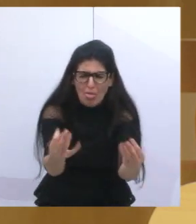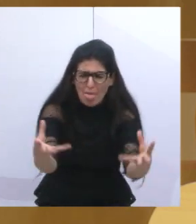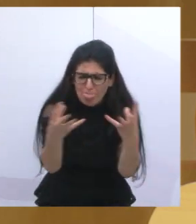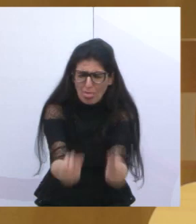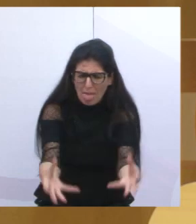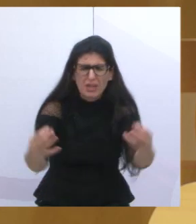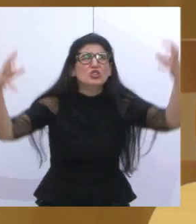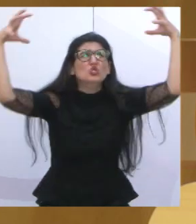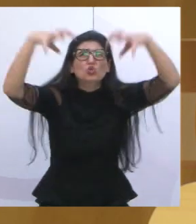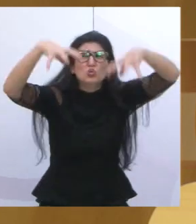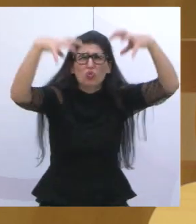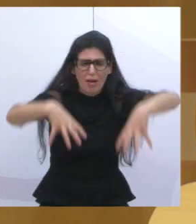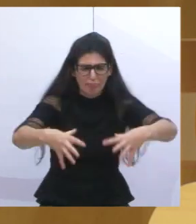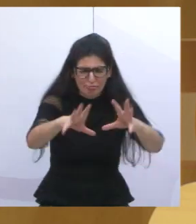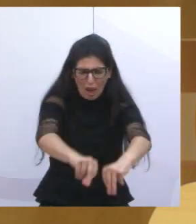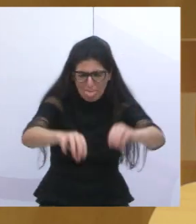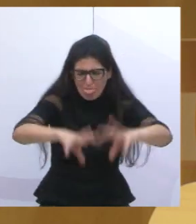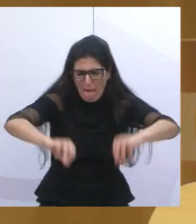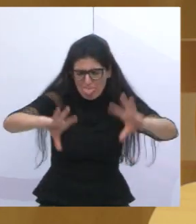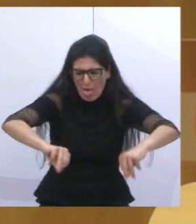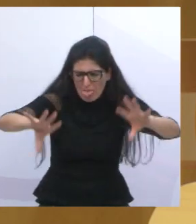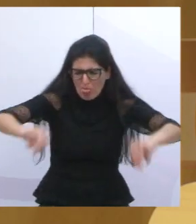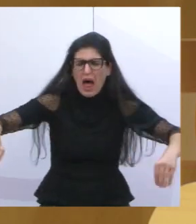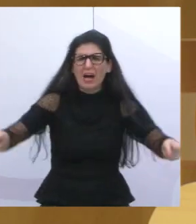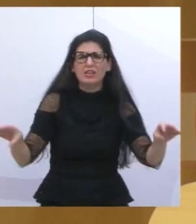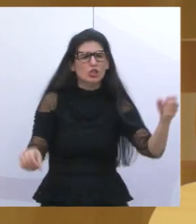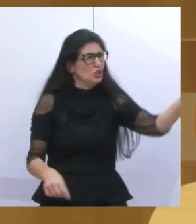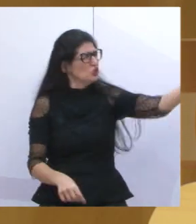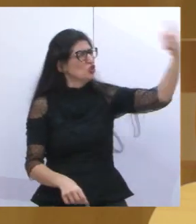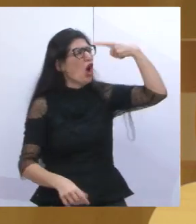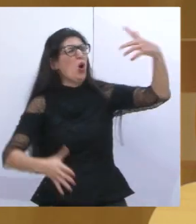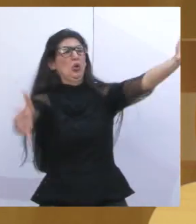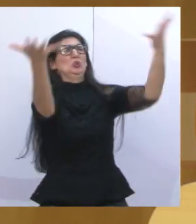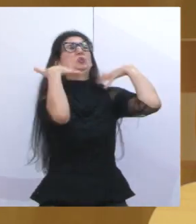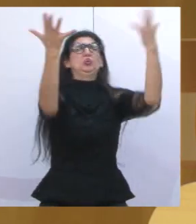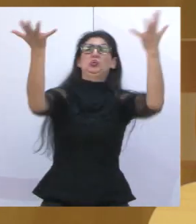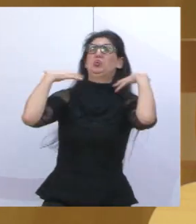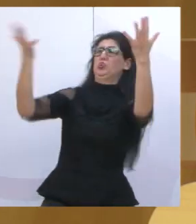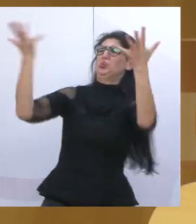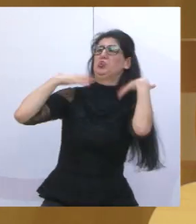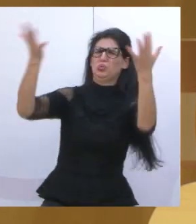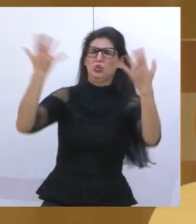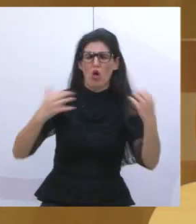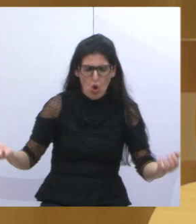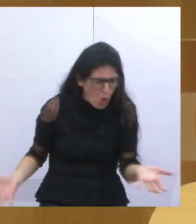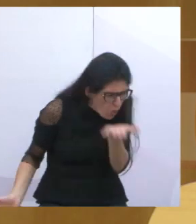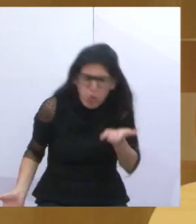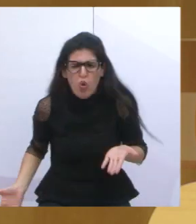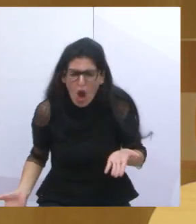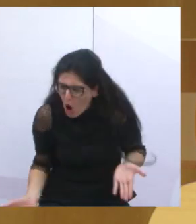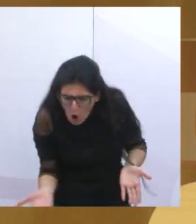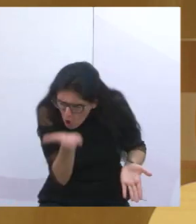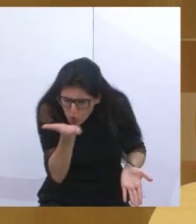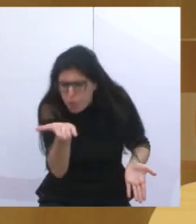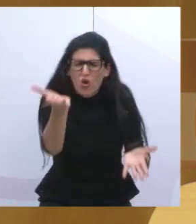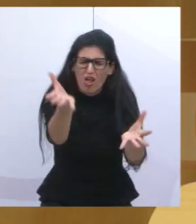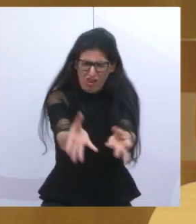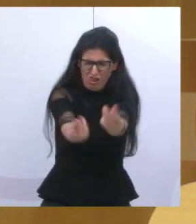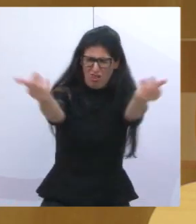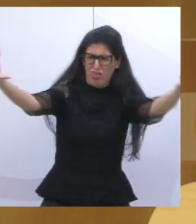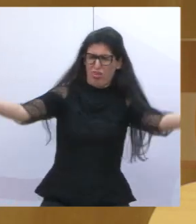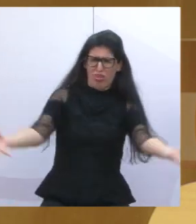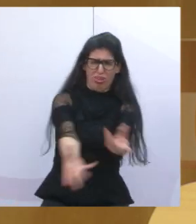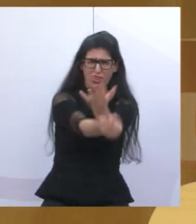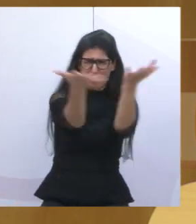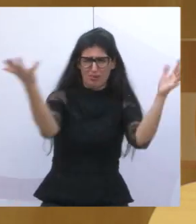poeira e acaba abalando a saúde, sabe o quanto é esperado o asfalto, assim como a água,